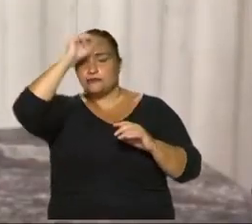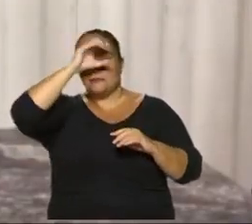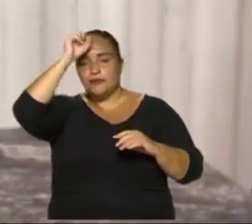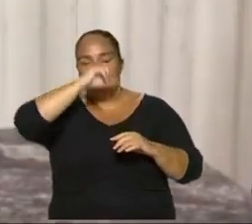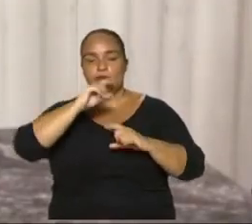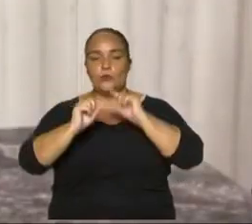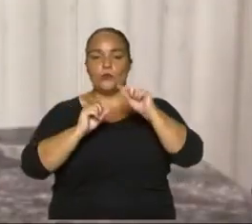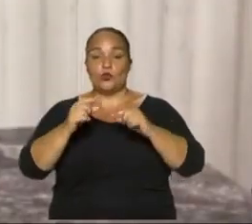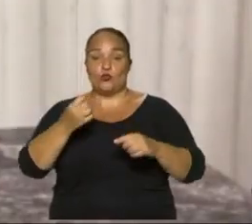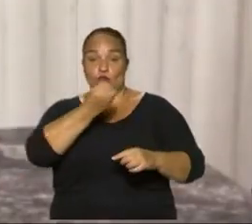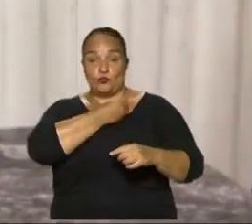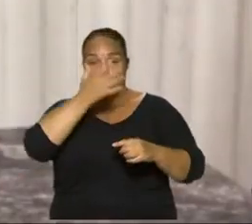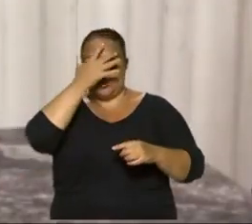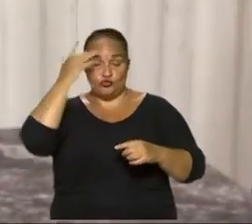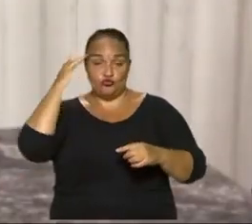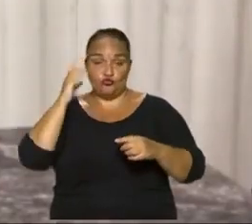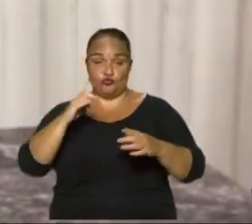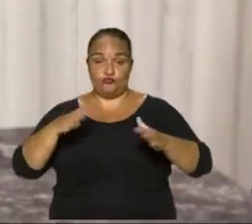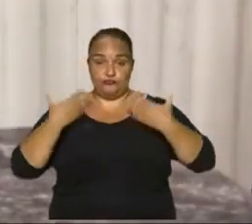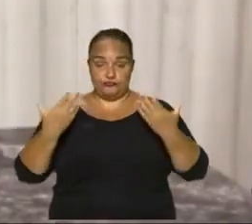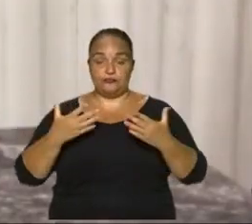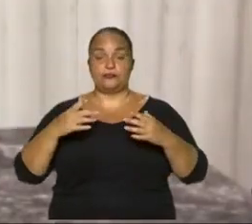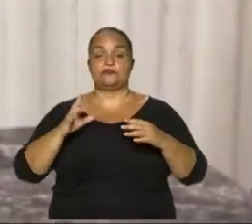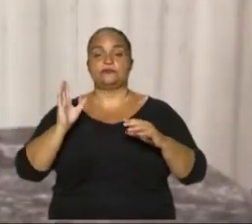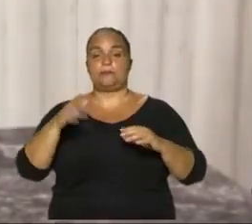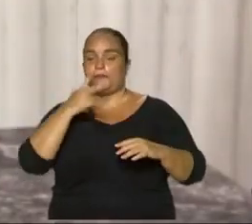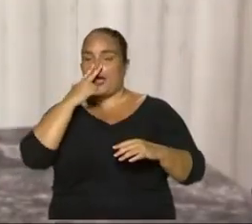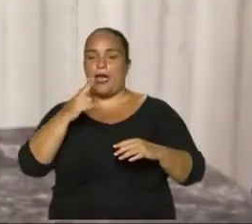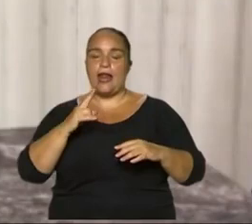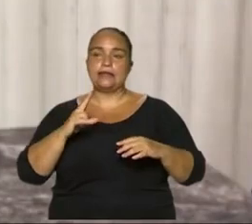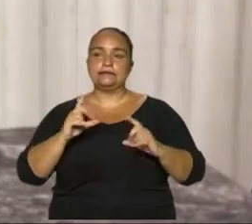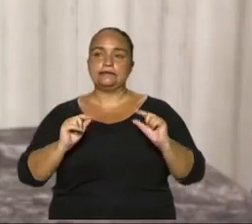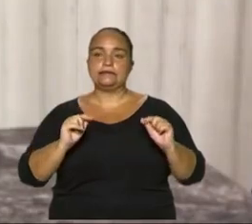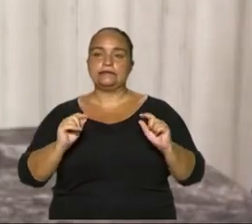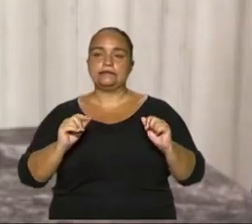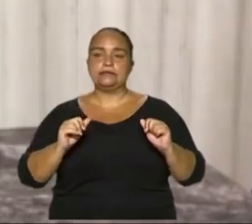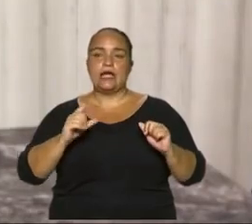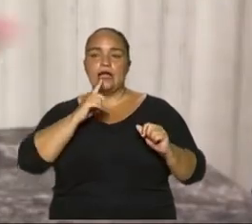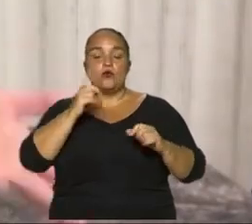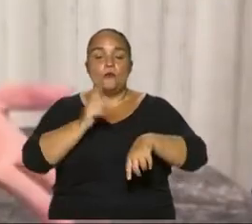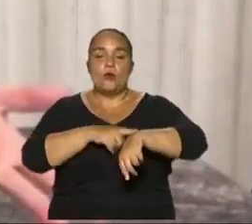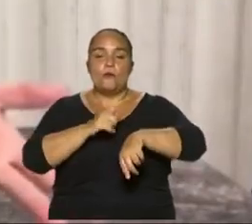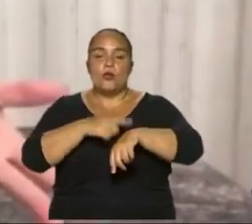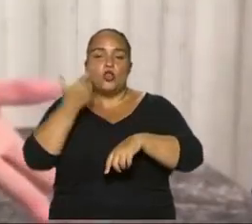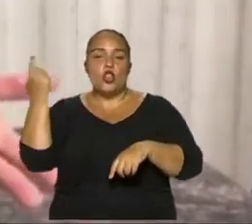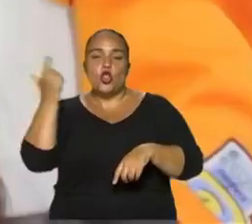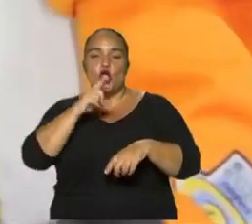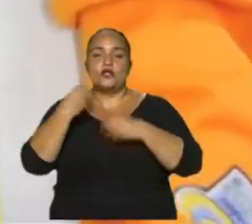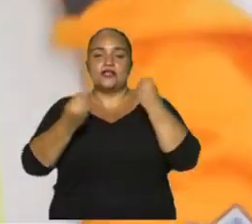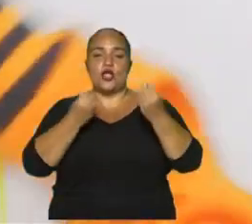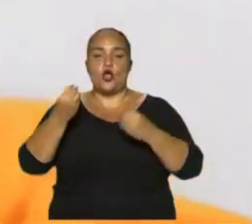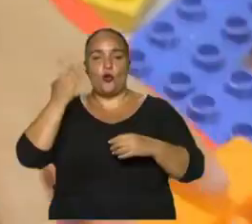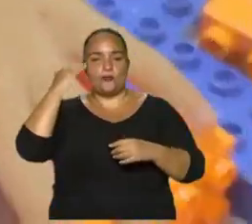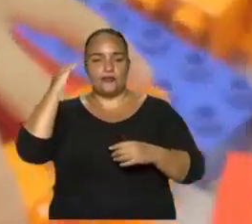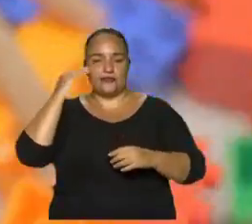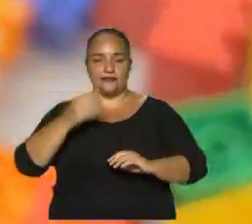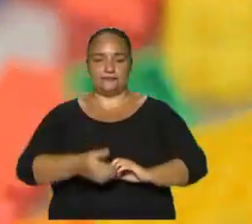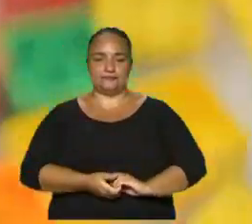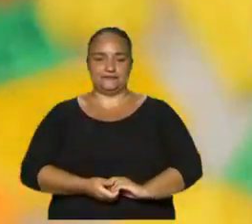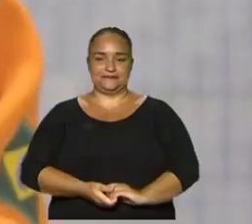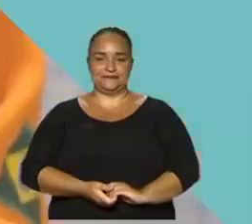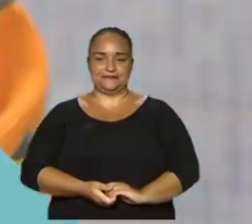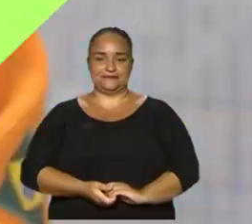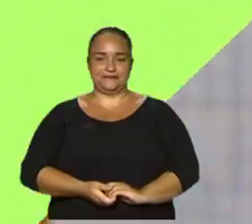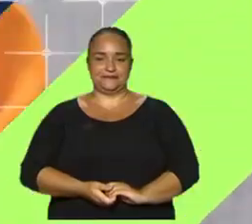pessoas impactadas, ele chega num momento em que a gente não consegue nem mais mensurar.